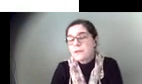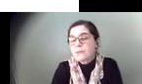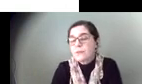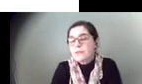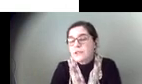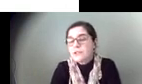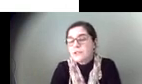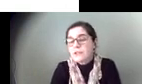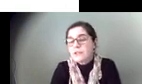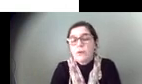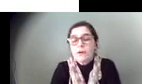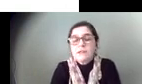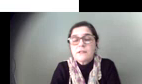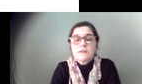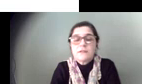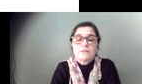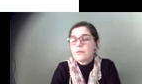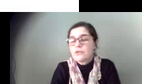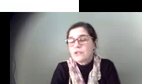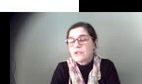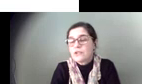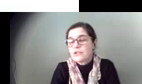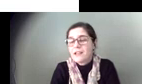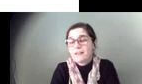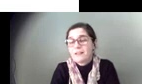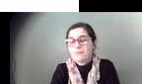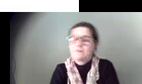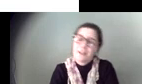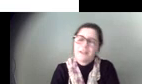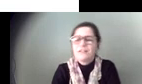estenderam um convite, né, para nós e como